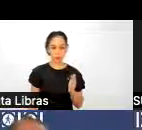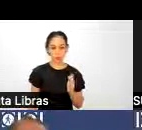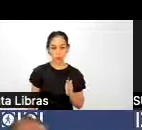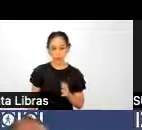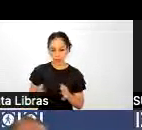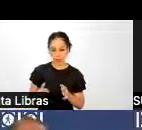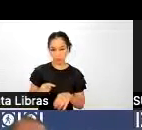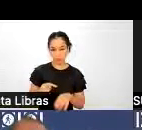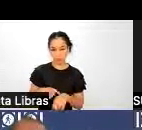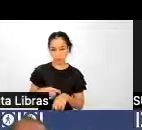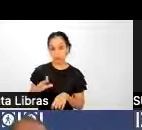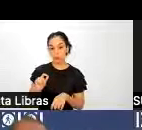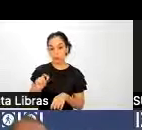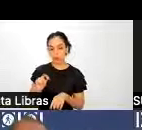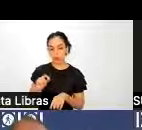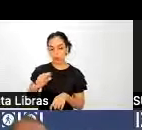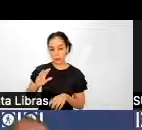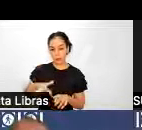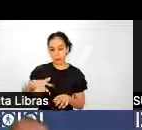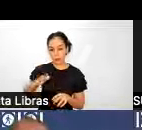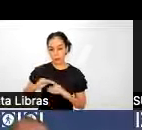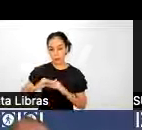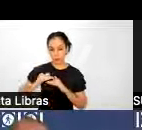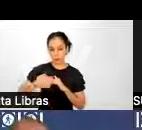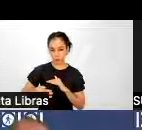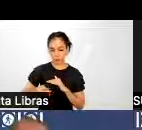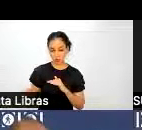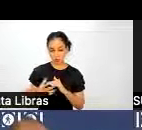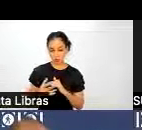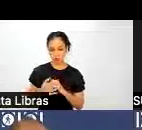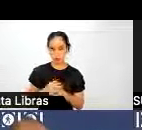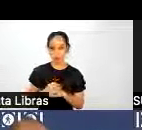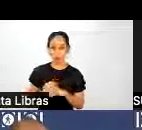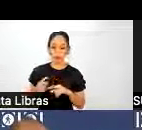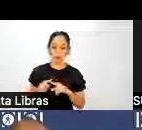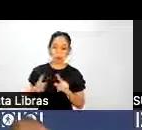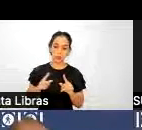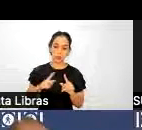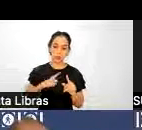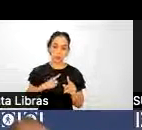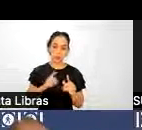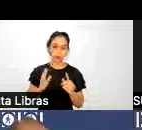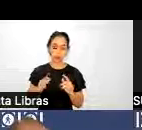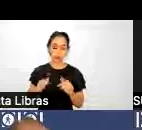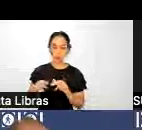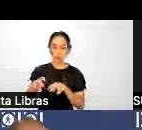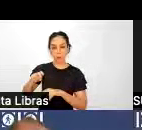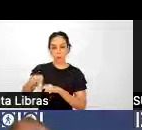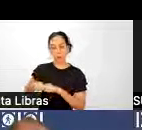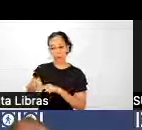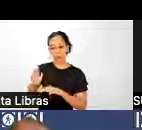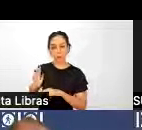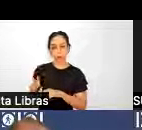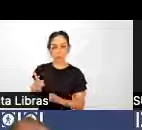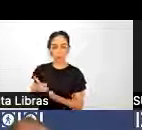temporária em que a pintura da nova calçada está no chão, né? Mas já tem o mobiliário, o banco aqui já é o